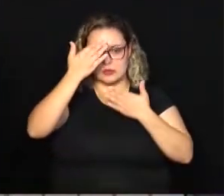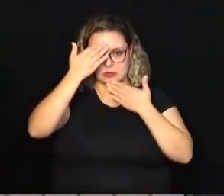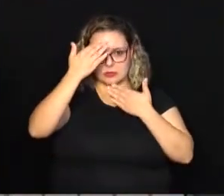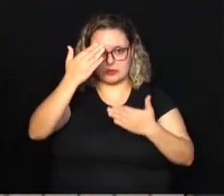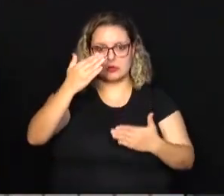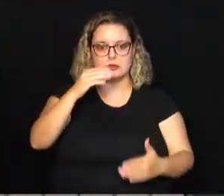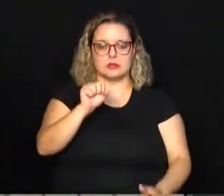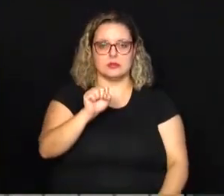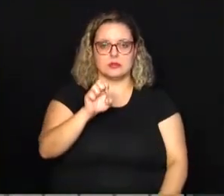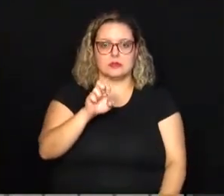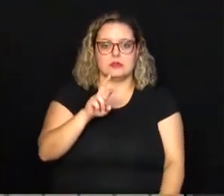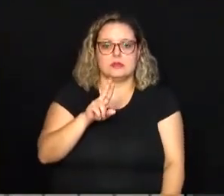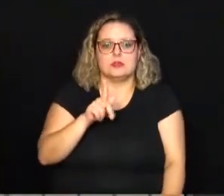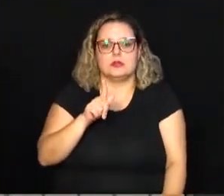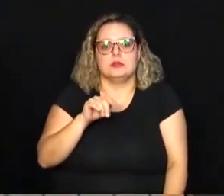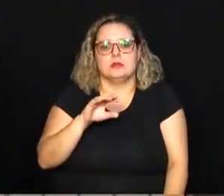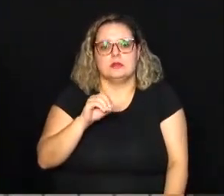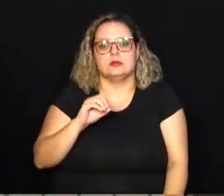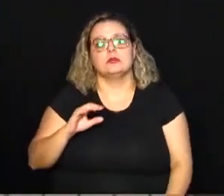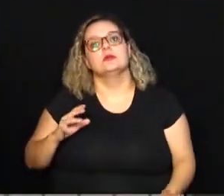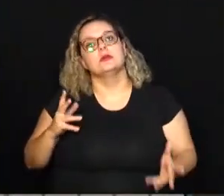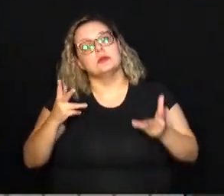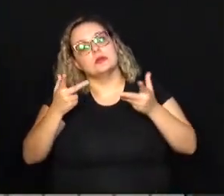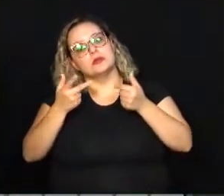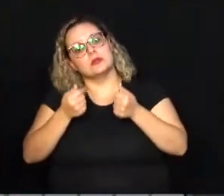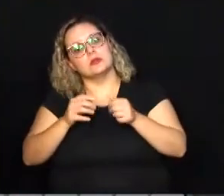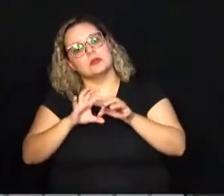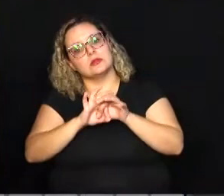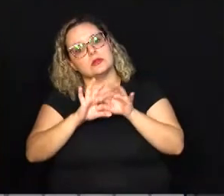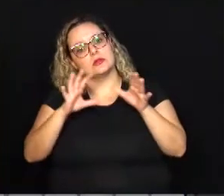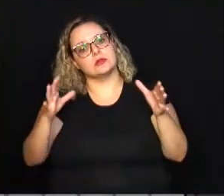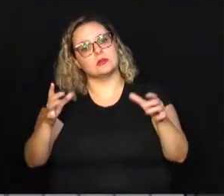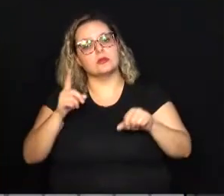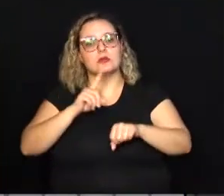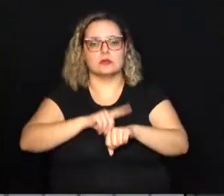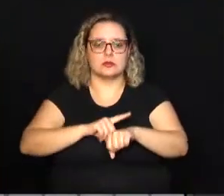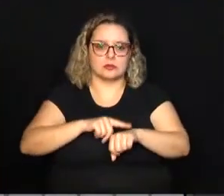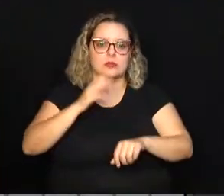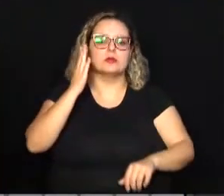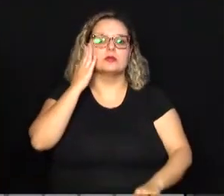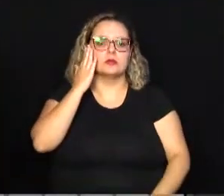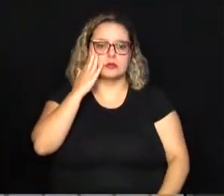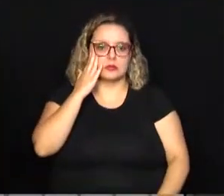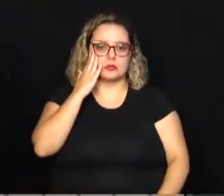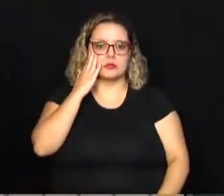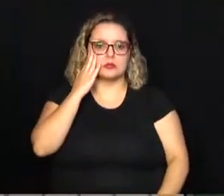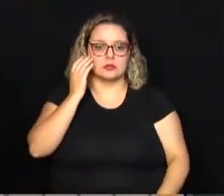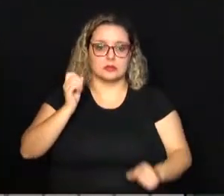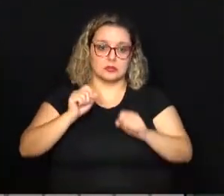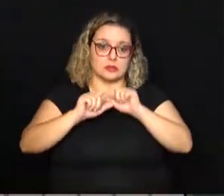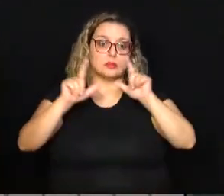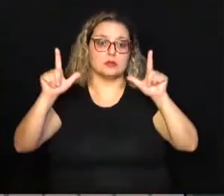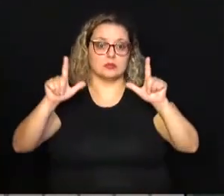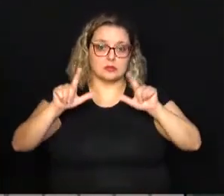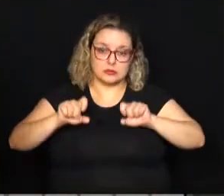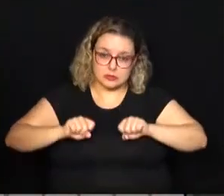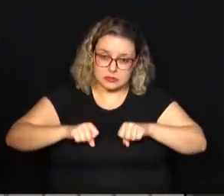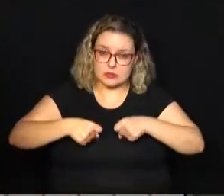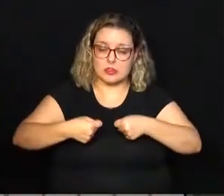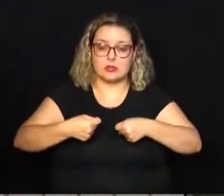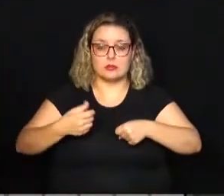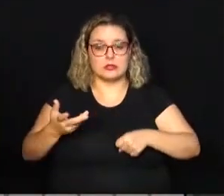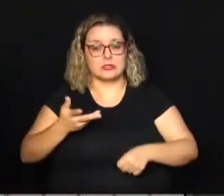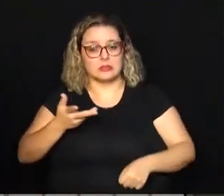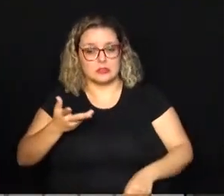Sérgio, a presença e toda a disponibilidade que teve de horário. Eu sei que está desde cedo nessa luta, nessa